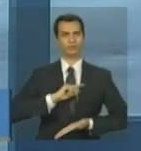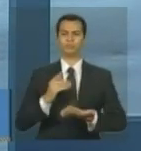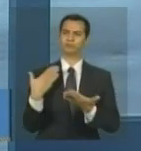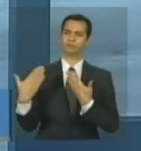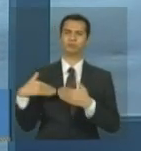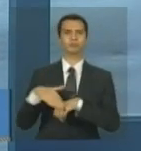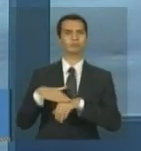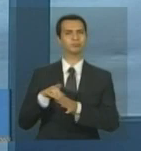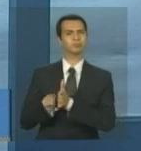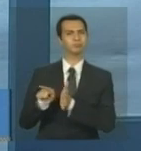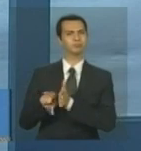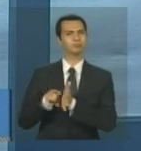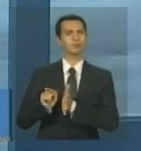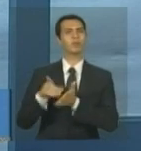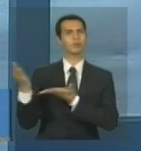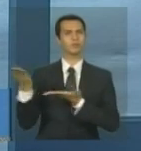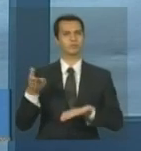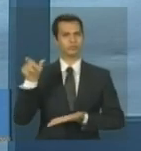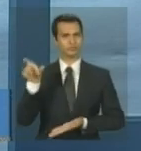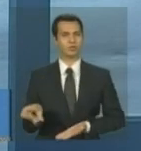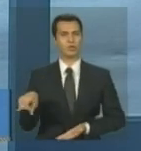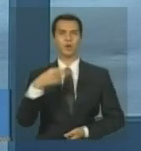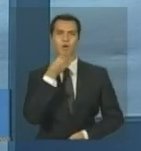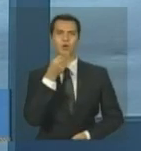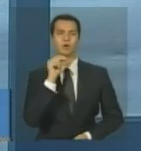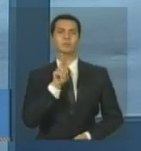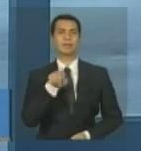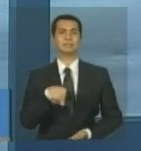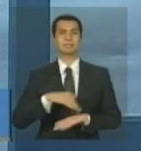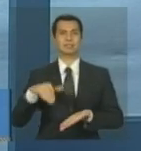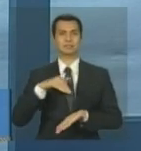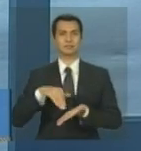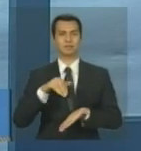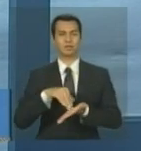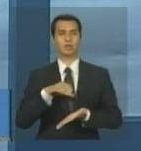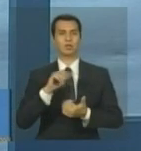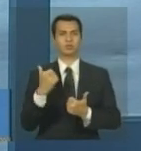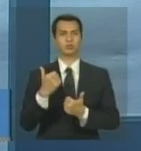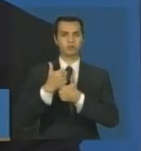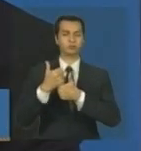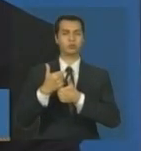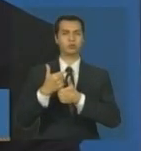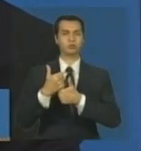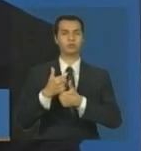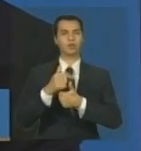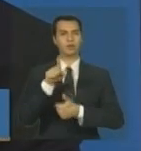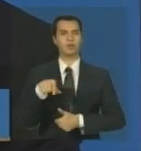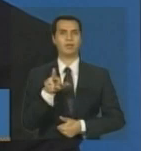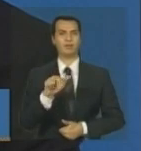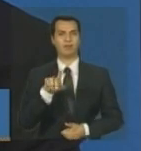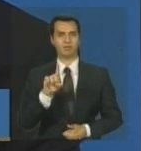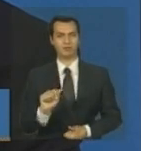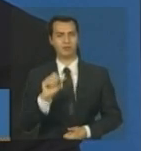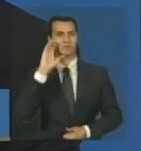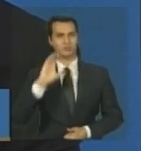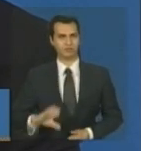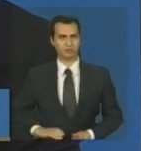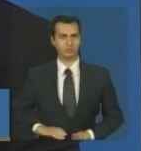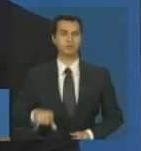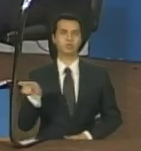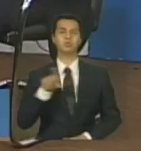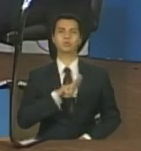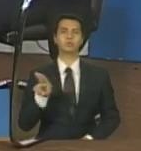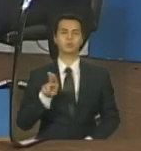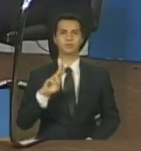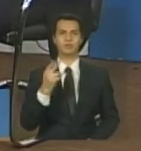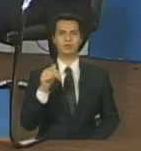programa Bolsa Família, recebemos aqui no estúdio o secretário adjunto nacional da Renda de Cidadania, Luiz Henrique Paiva. Bom dia,